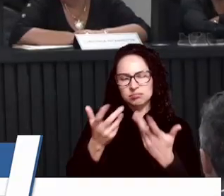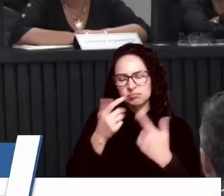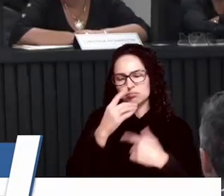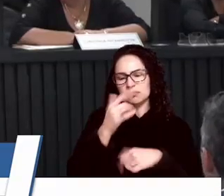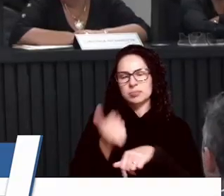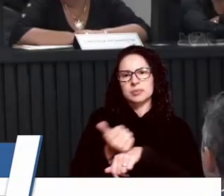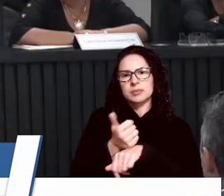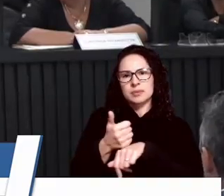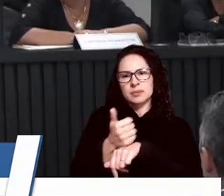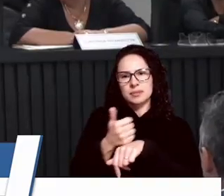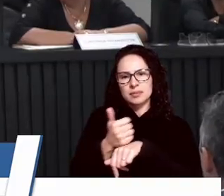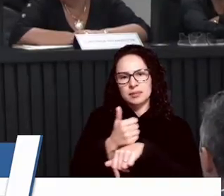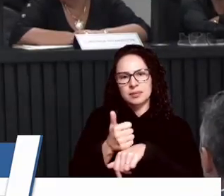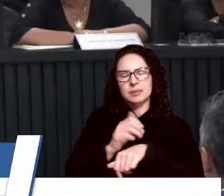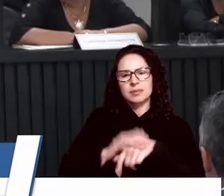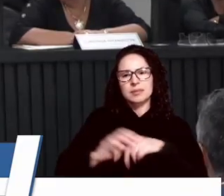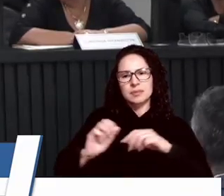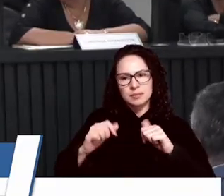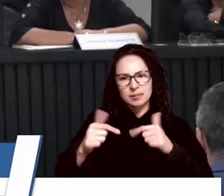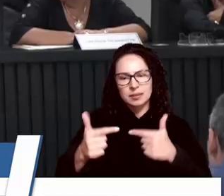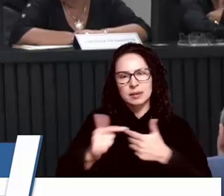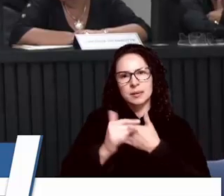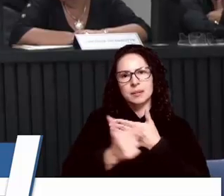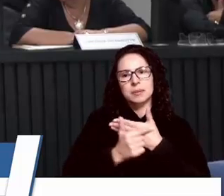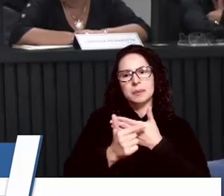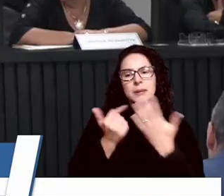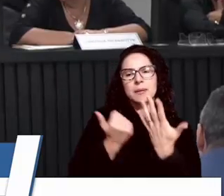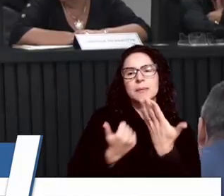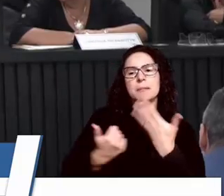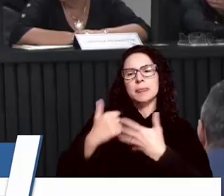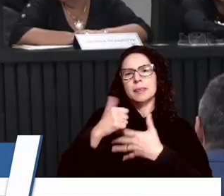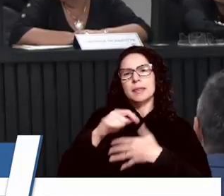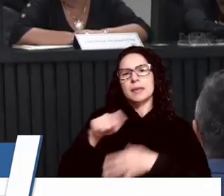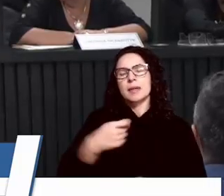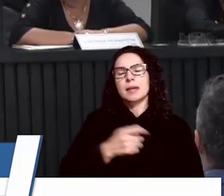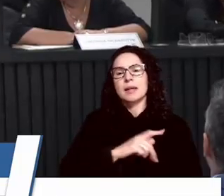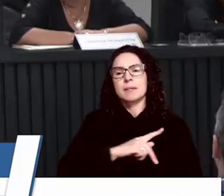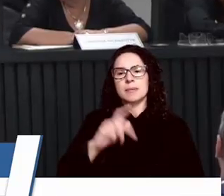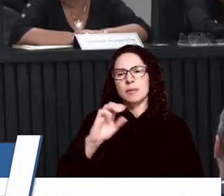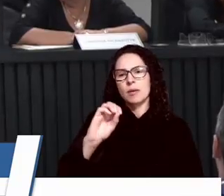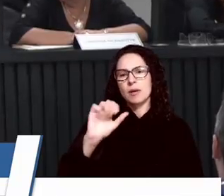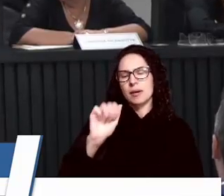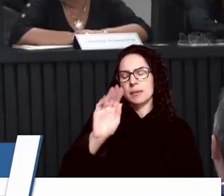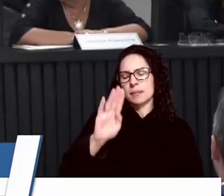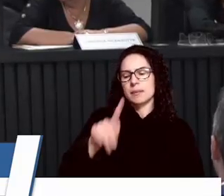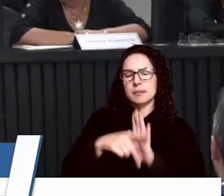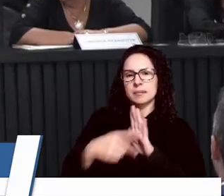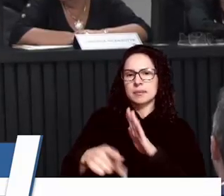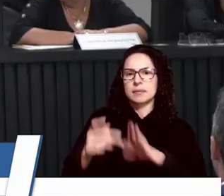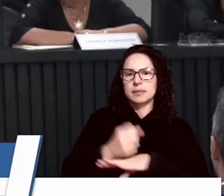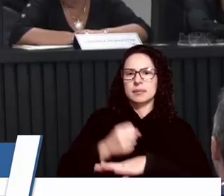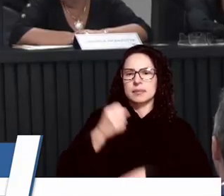profissionalismo, desempenho, papel de destaque como presidente da OAB Subseção Franca, transmitindo